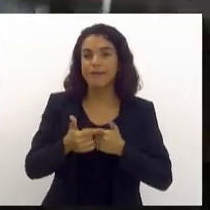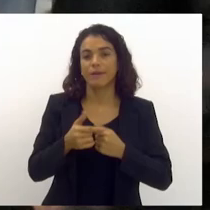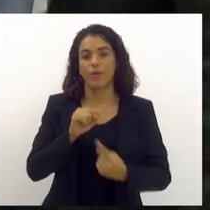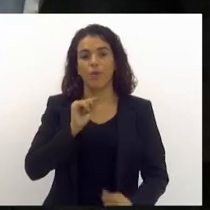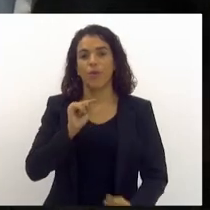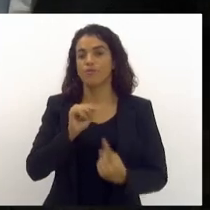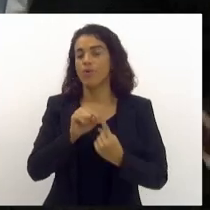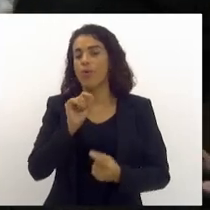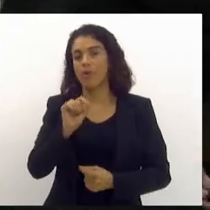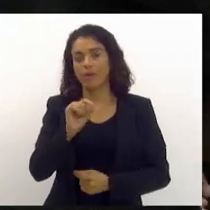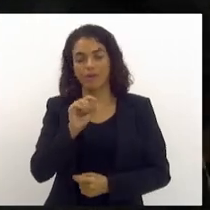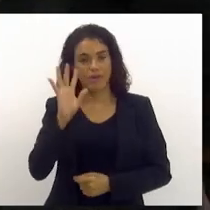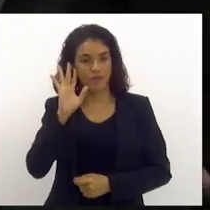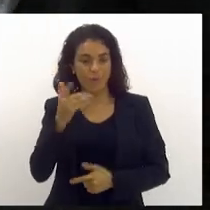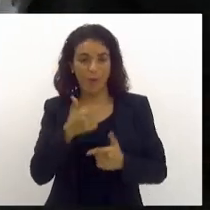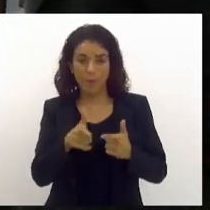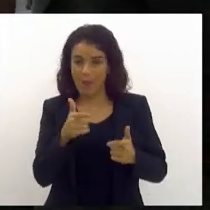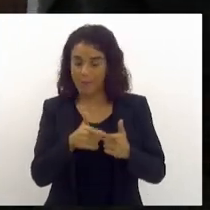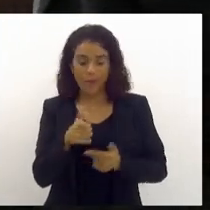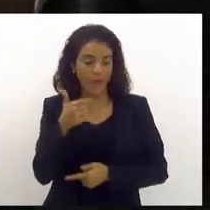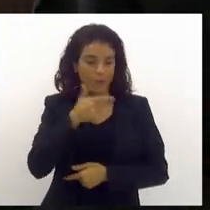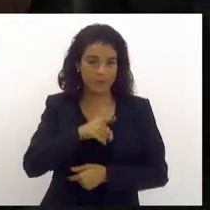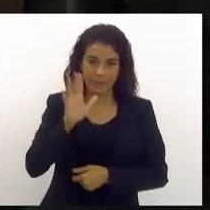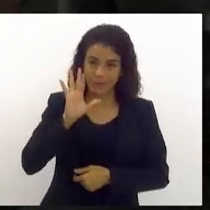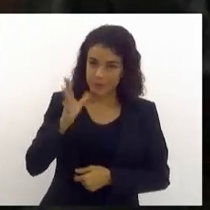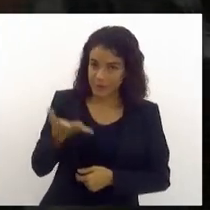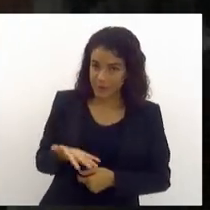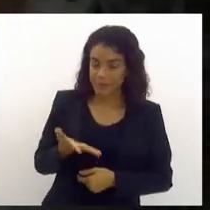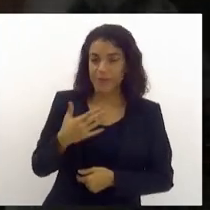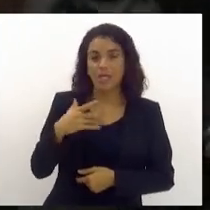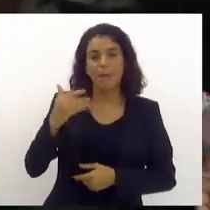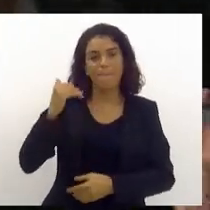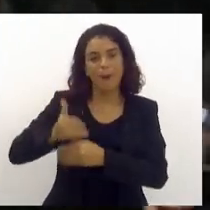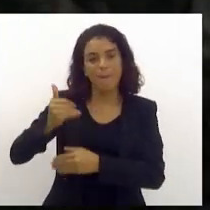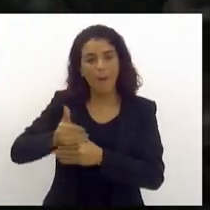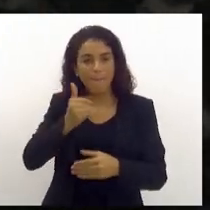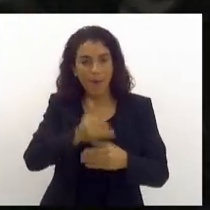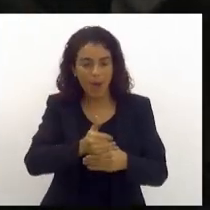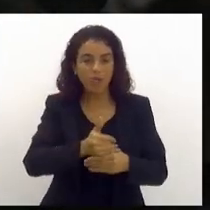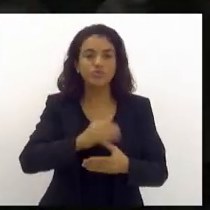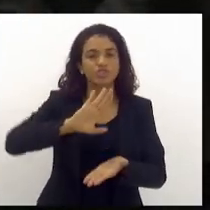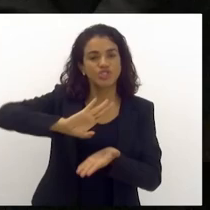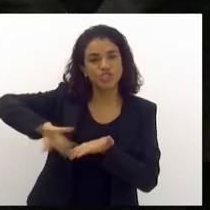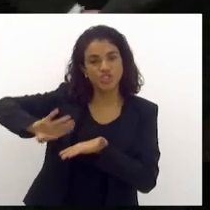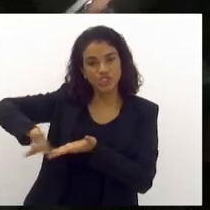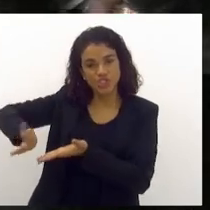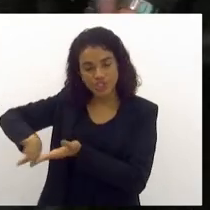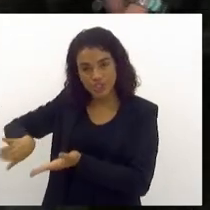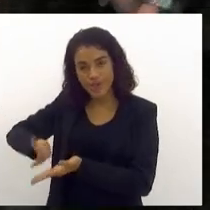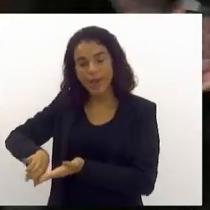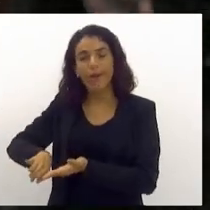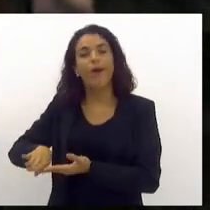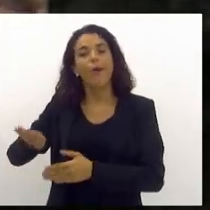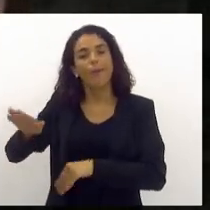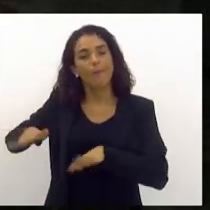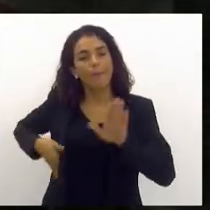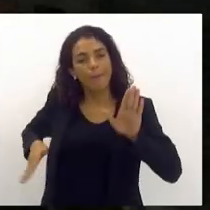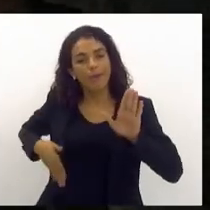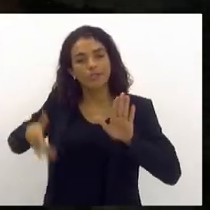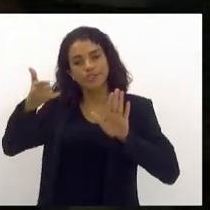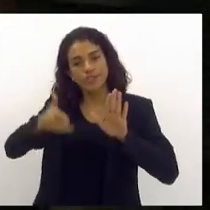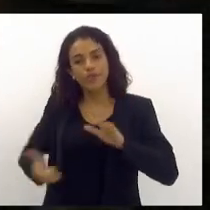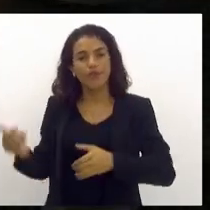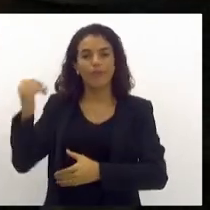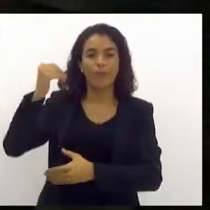enxugando gelo. Tira a barricada, os caras vão lá e colocam. O que precisa, na realidade, senhor presidente,